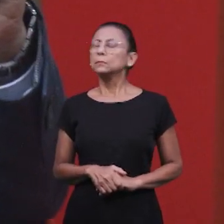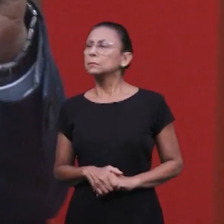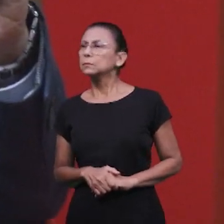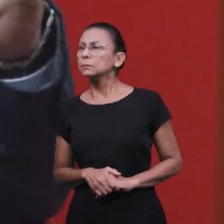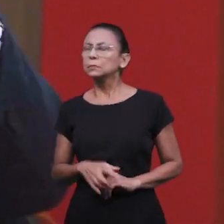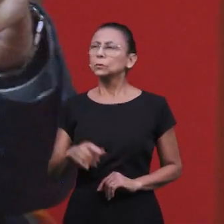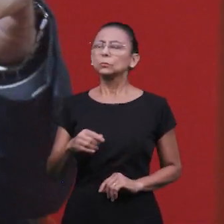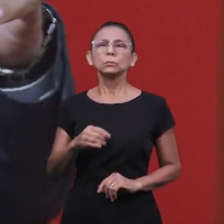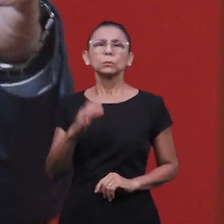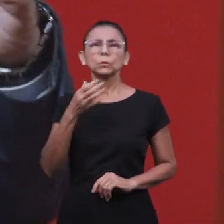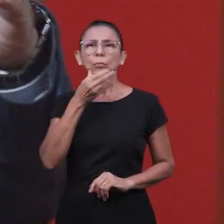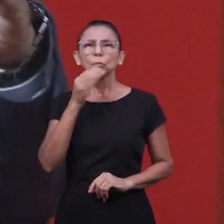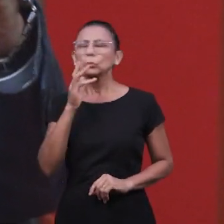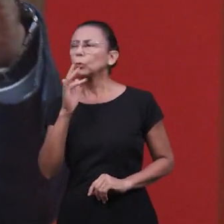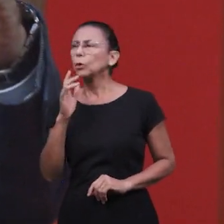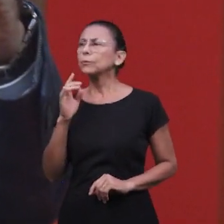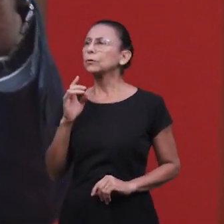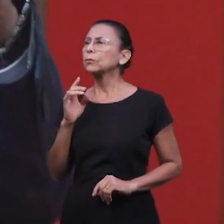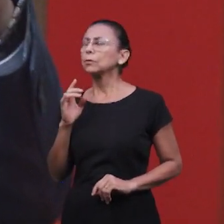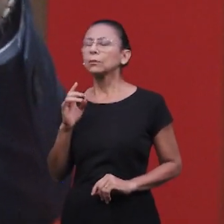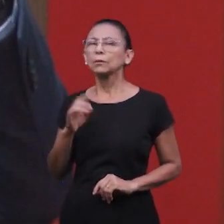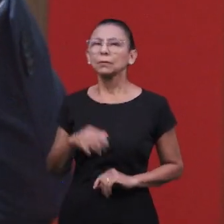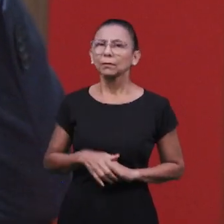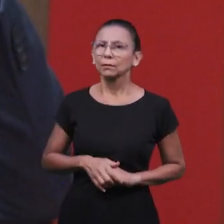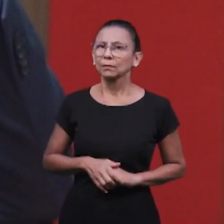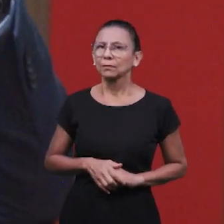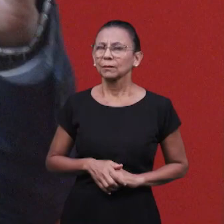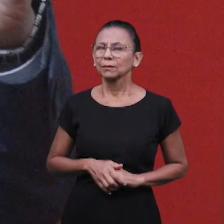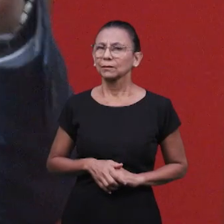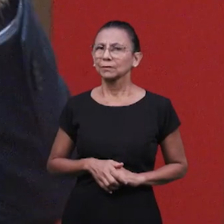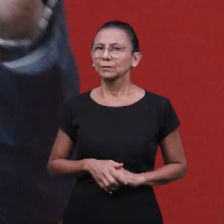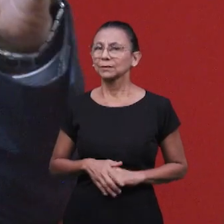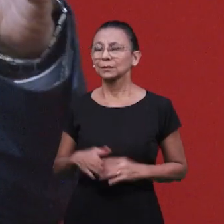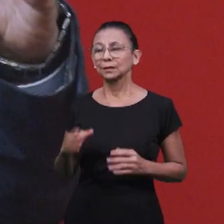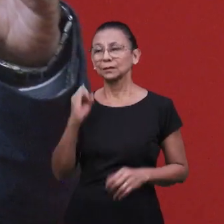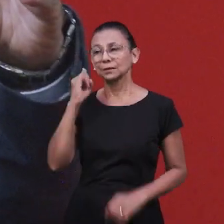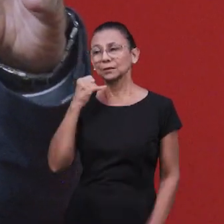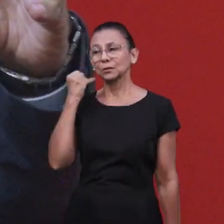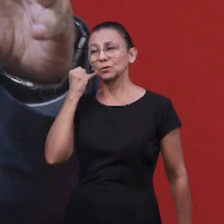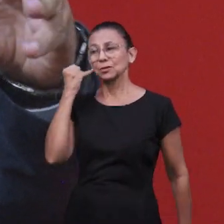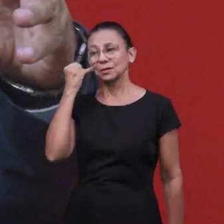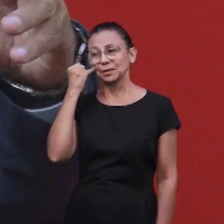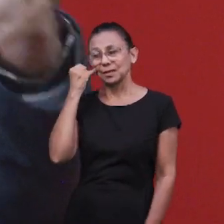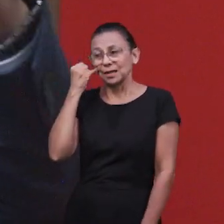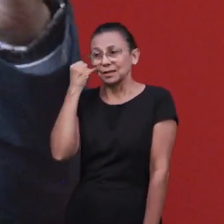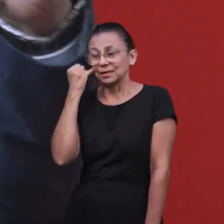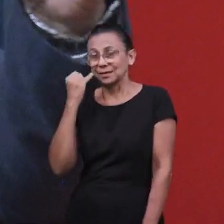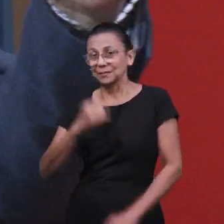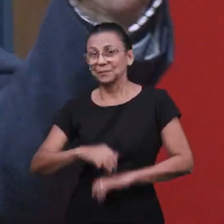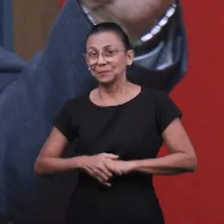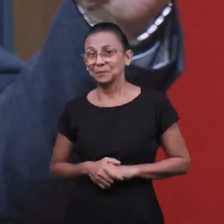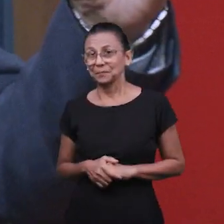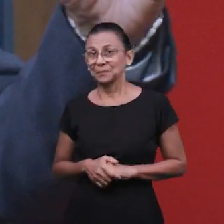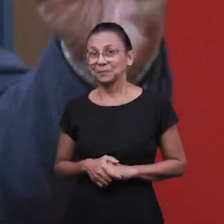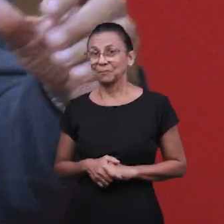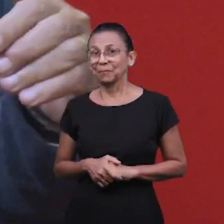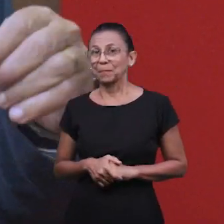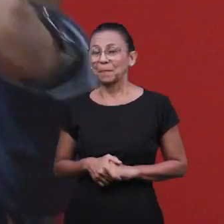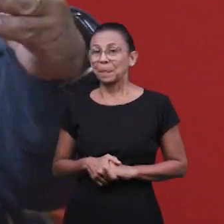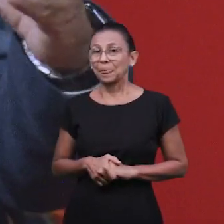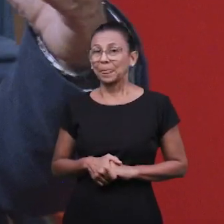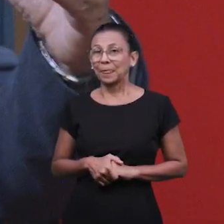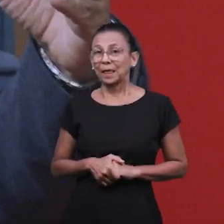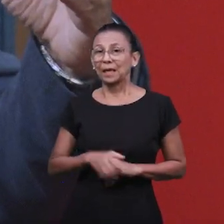despertamento. Então, esse momento, Josias, que o Espírito Santo está bradando, ecoando, não é para amedrontar ninguém, é